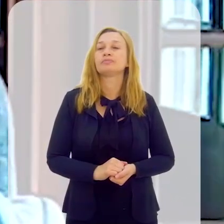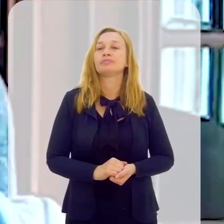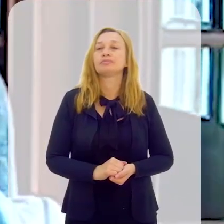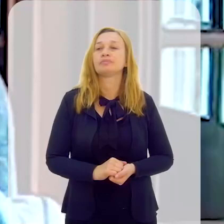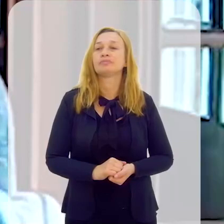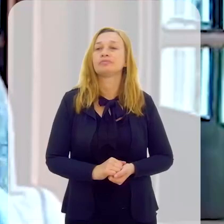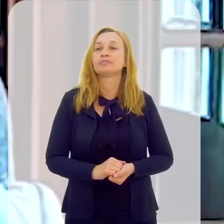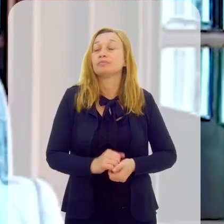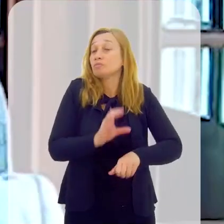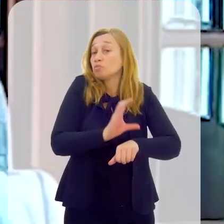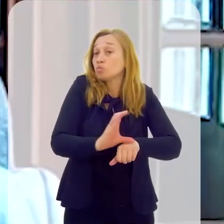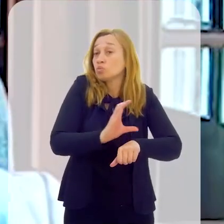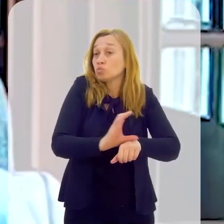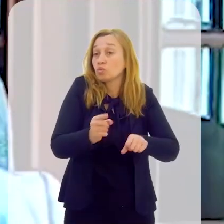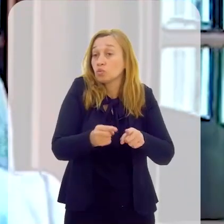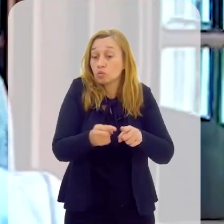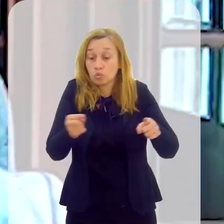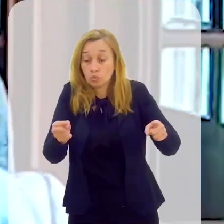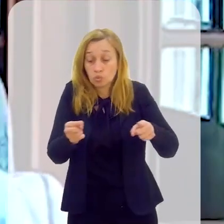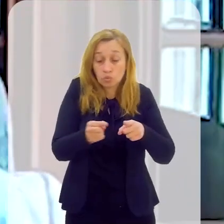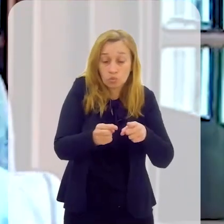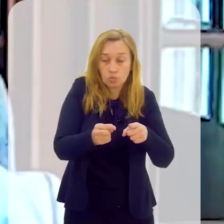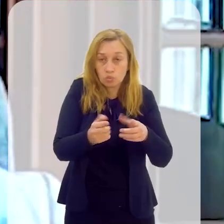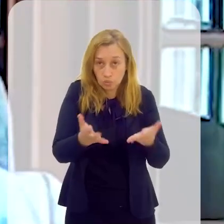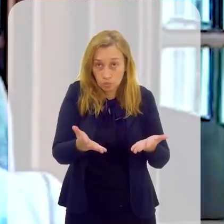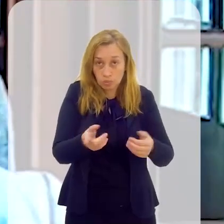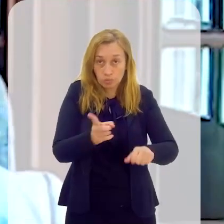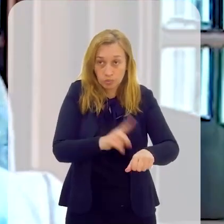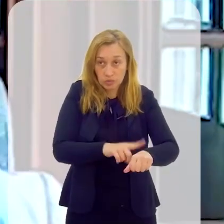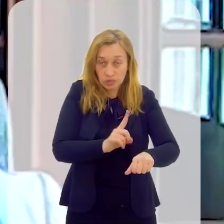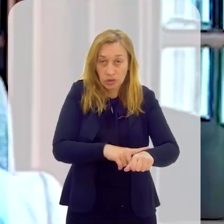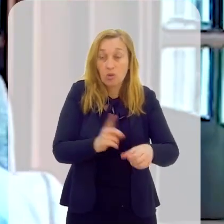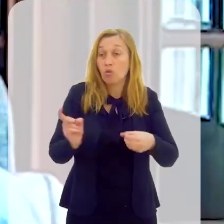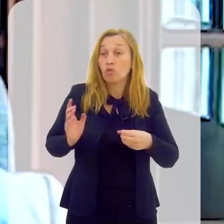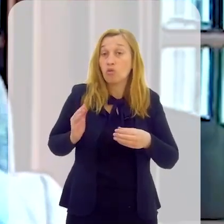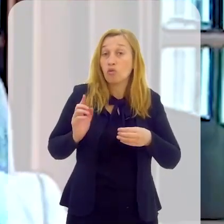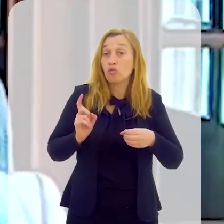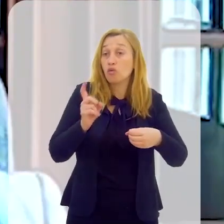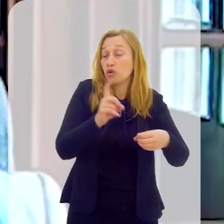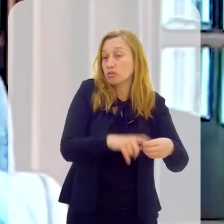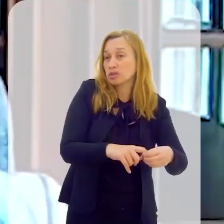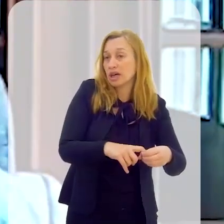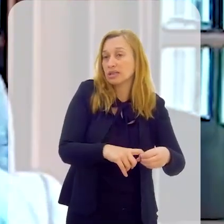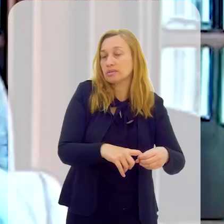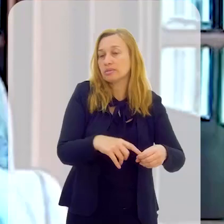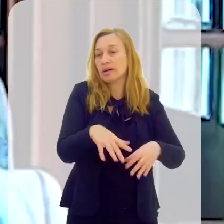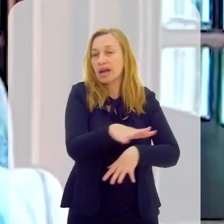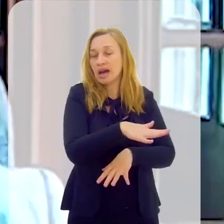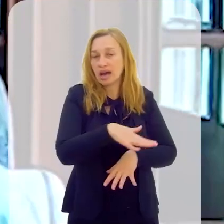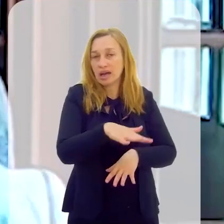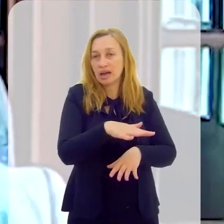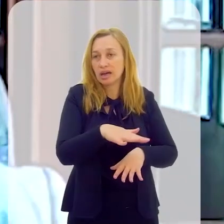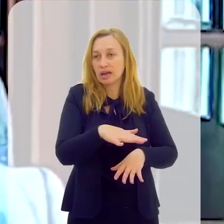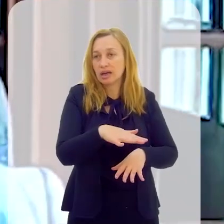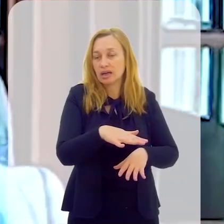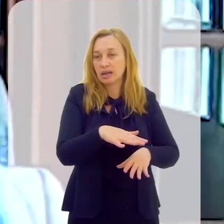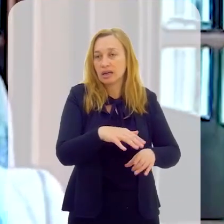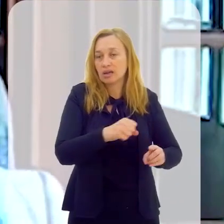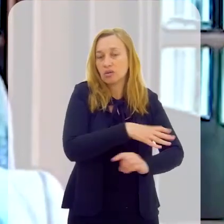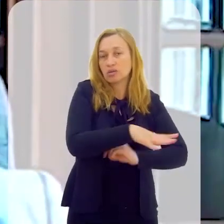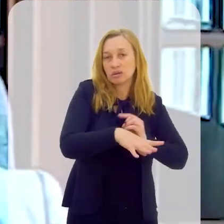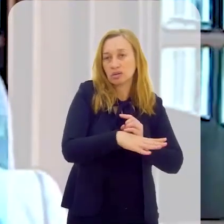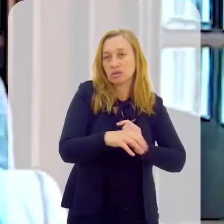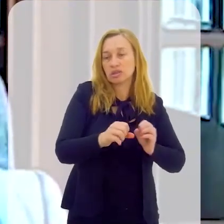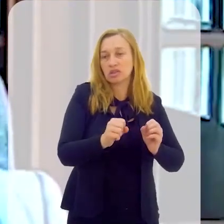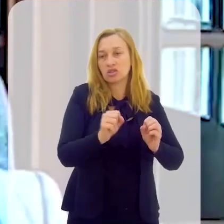iníciozinho, onde a gente processa cursos de curta duração, voltado para a